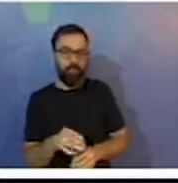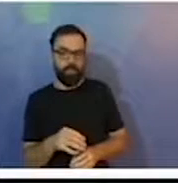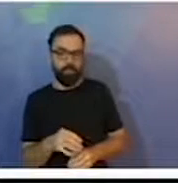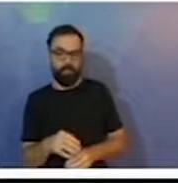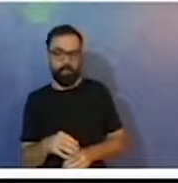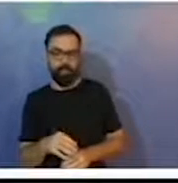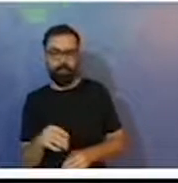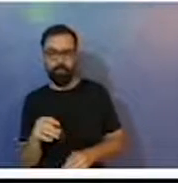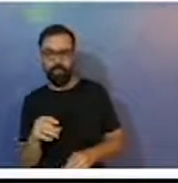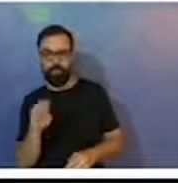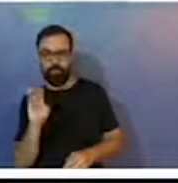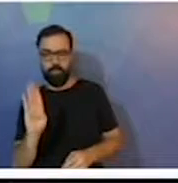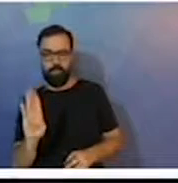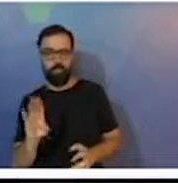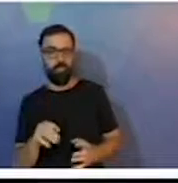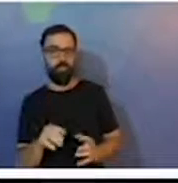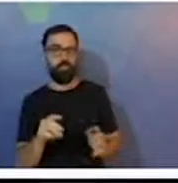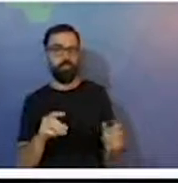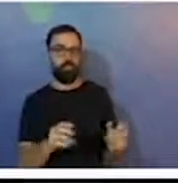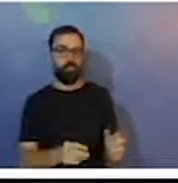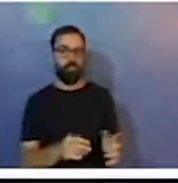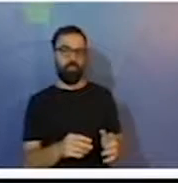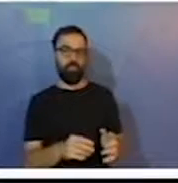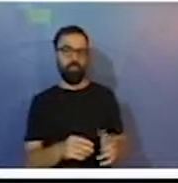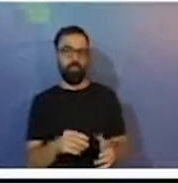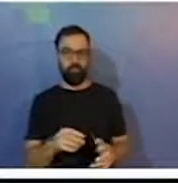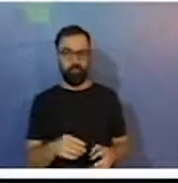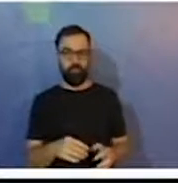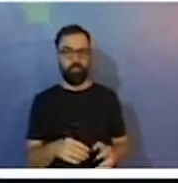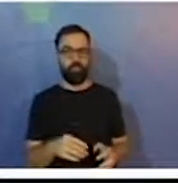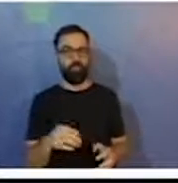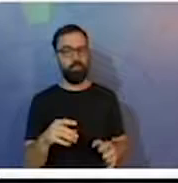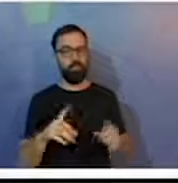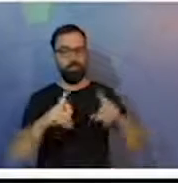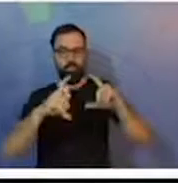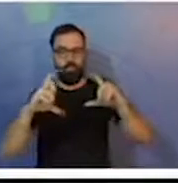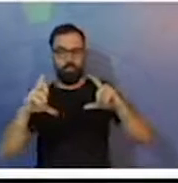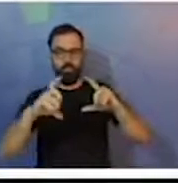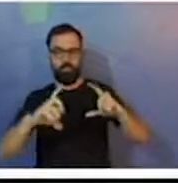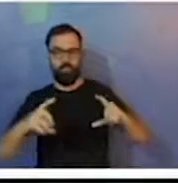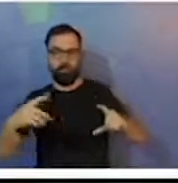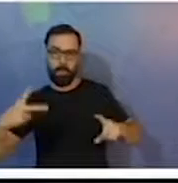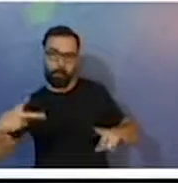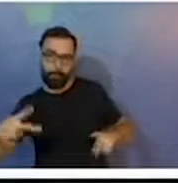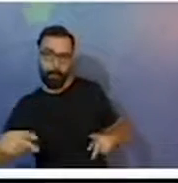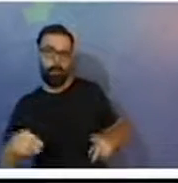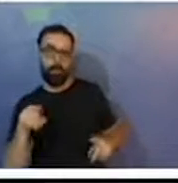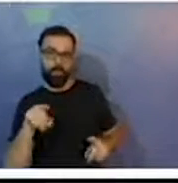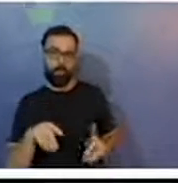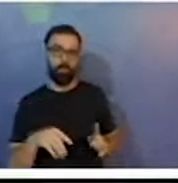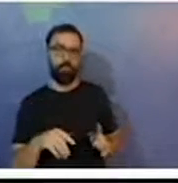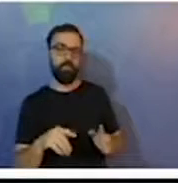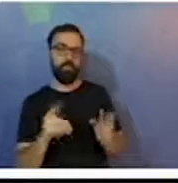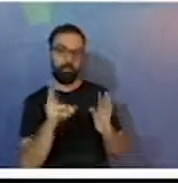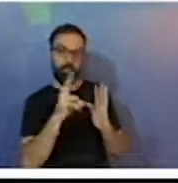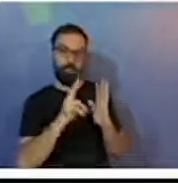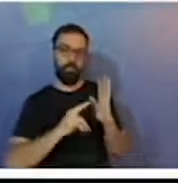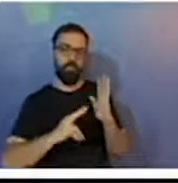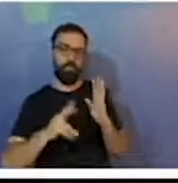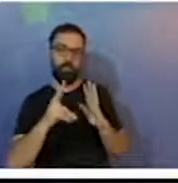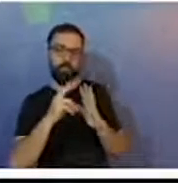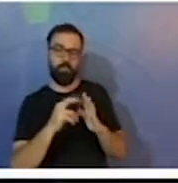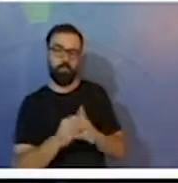faça o desenho citado no segundo parágrafo 1º Parágrafo segundo parágrafo no